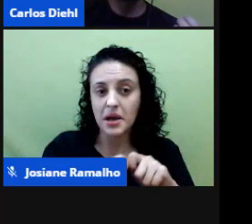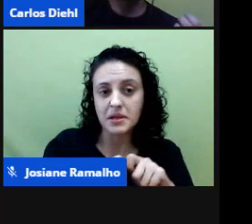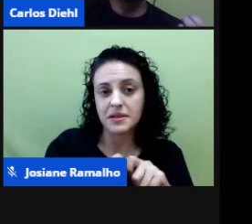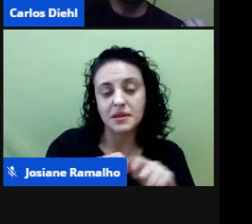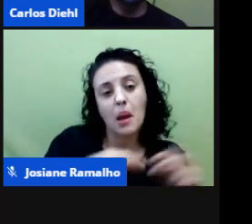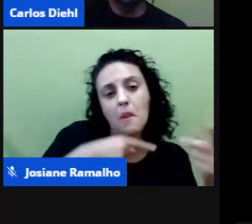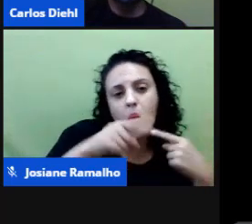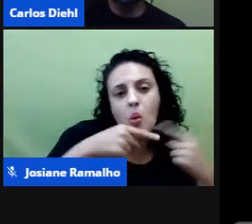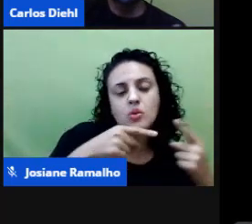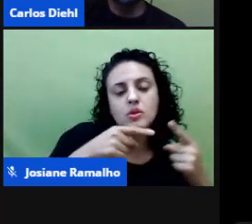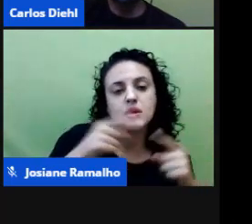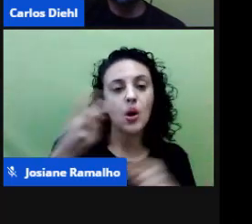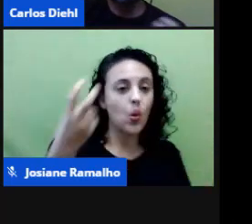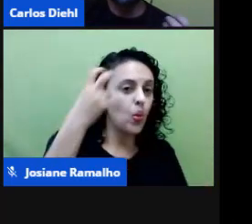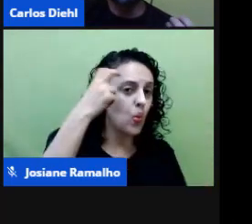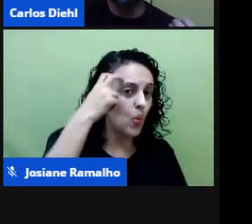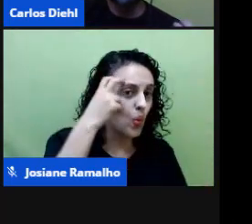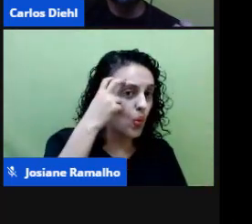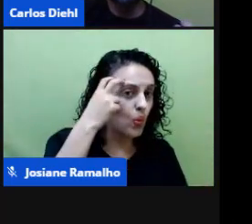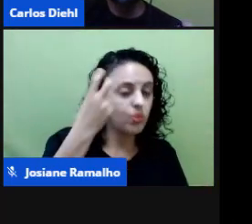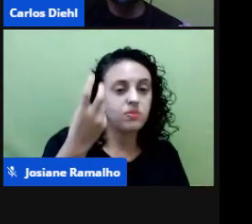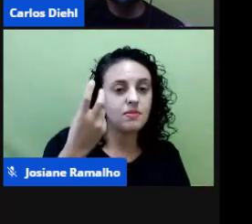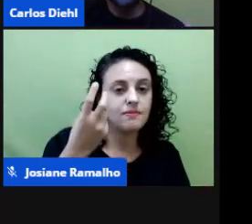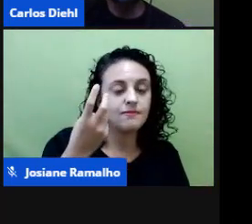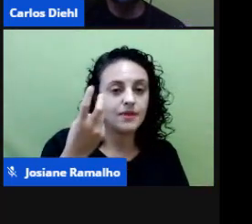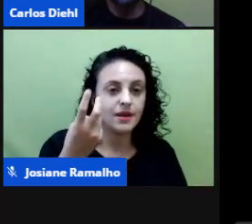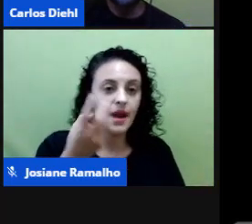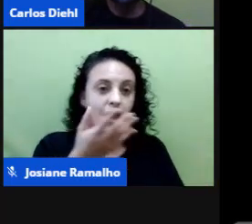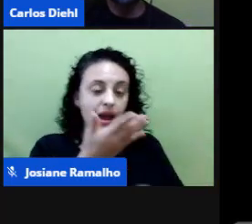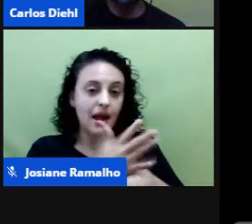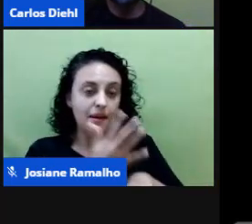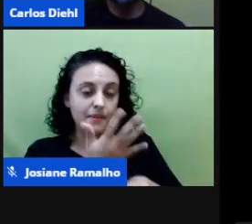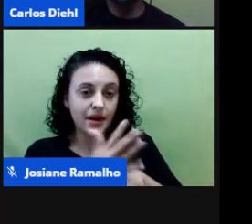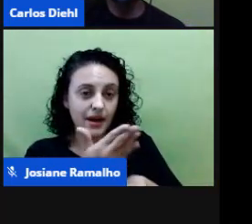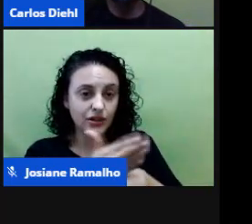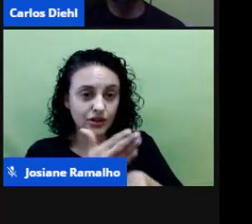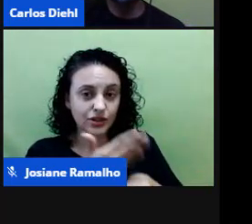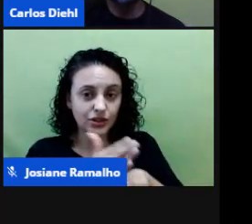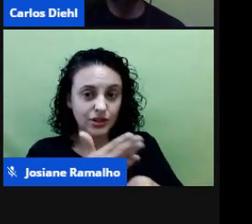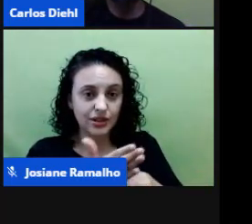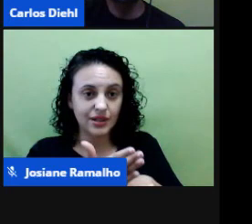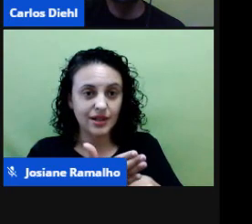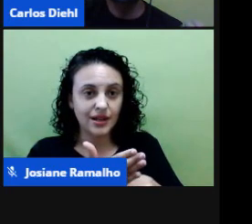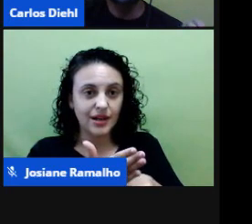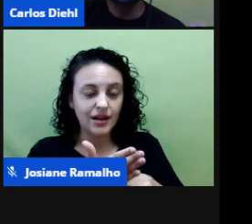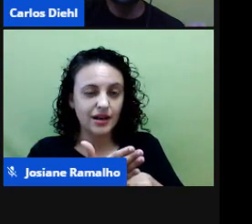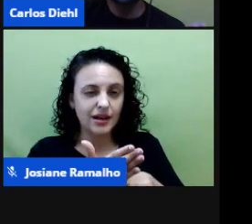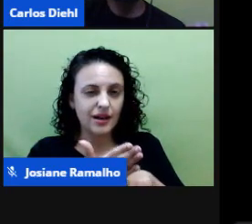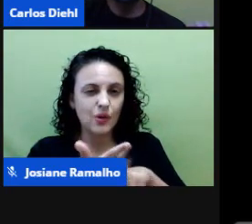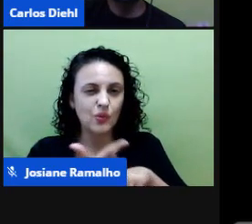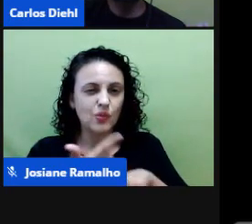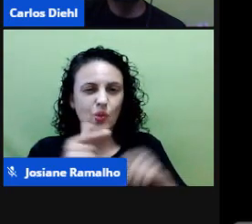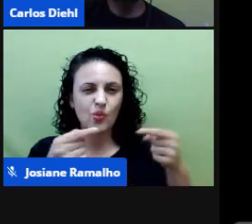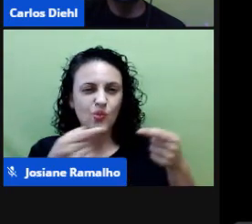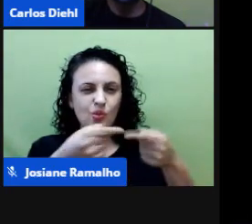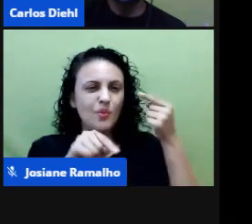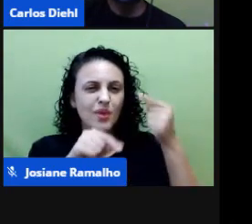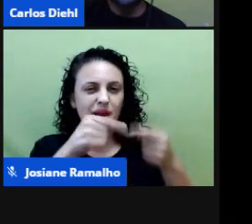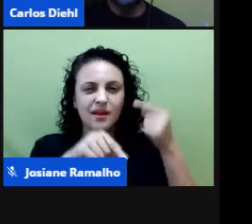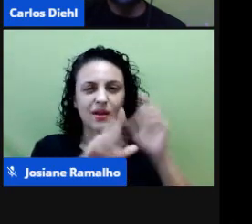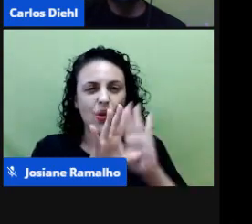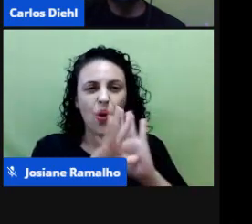pintura. Sua prática geralmente não comporta nenhum rubato, aquele roubo do objeto, do proveito, do